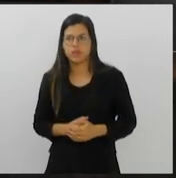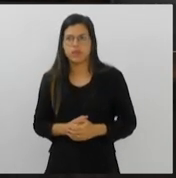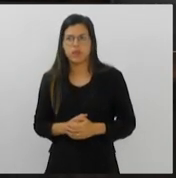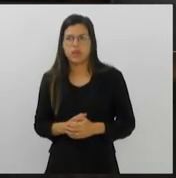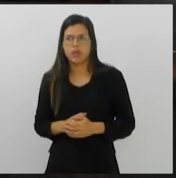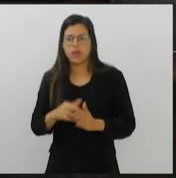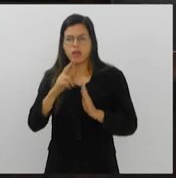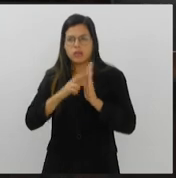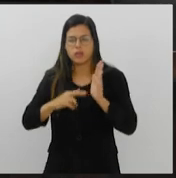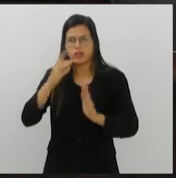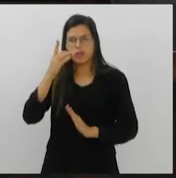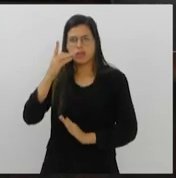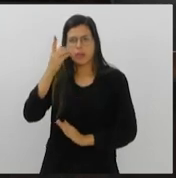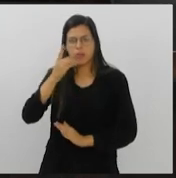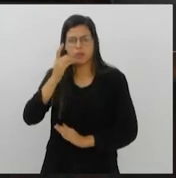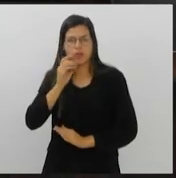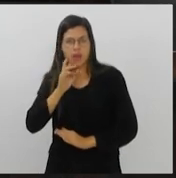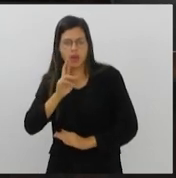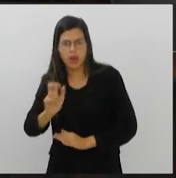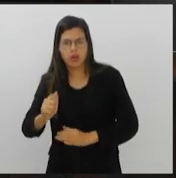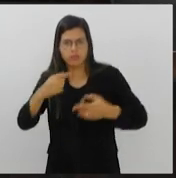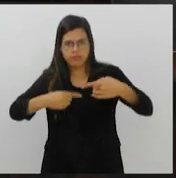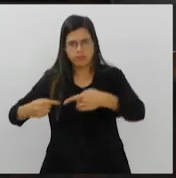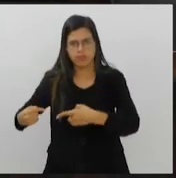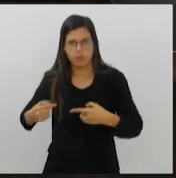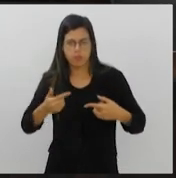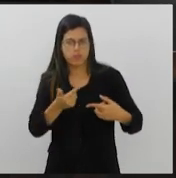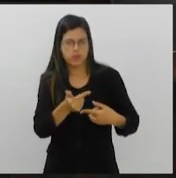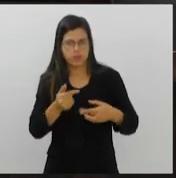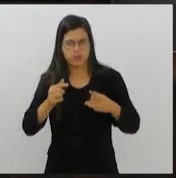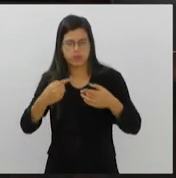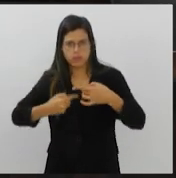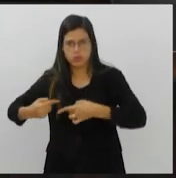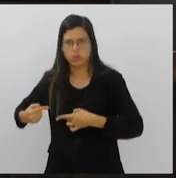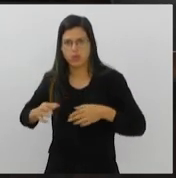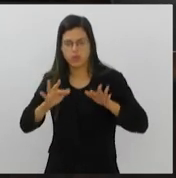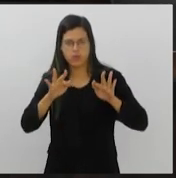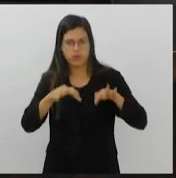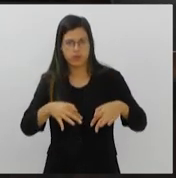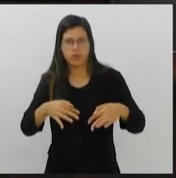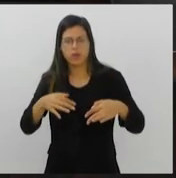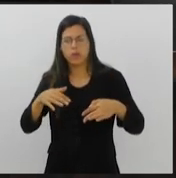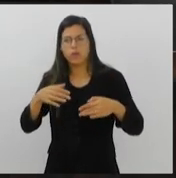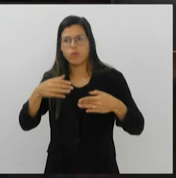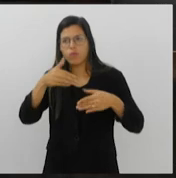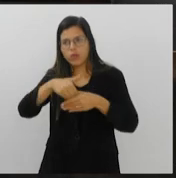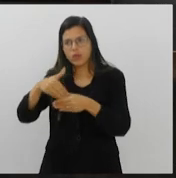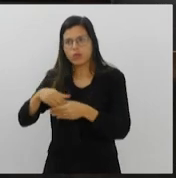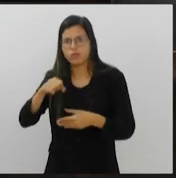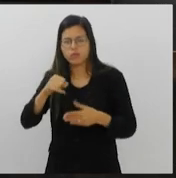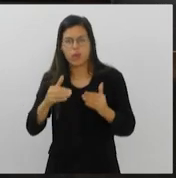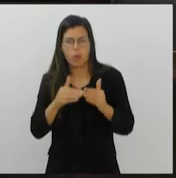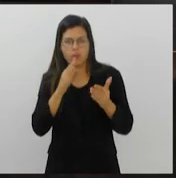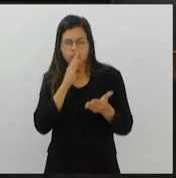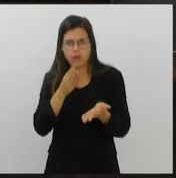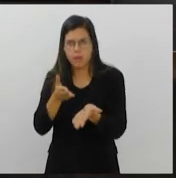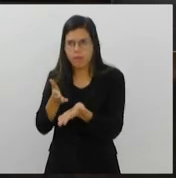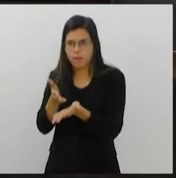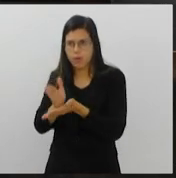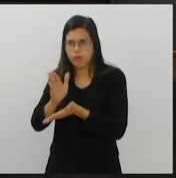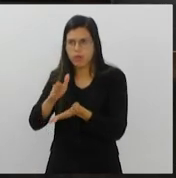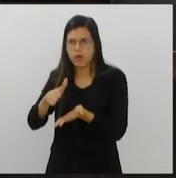Relator, deputado Rodrigo Amorim. Em discussão, não havendo quem queira discutir, encerrada a discussão. Em votação, senhores que aprovam, mas como estão, aprovado.